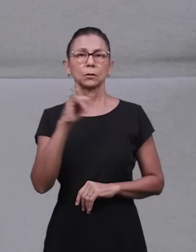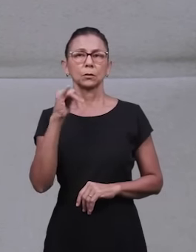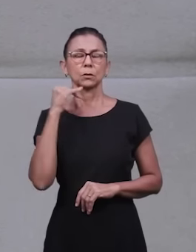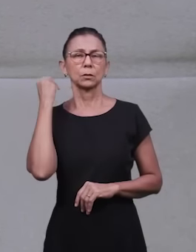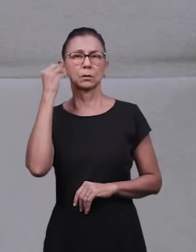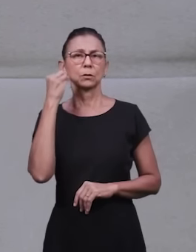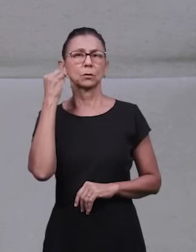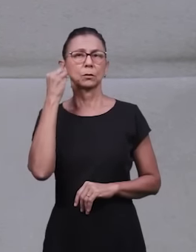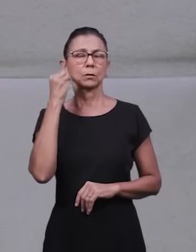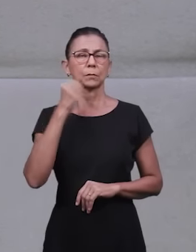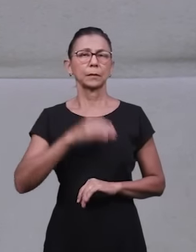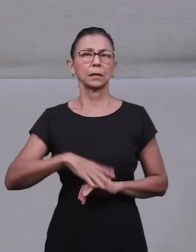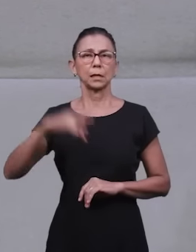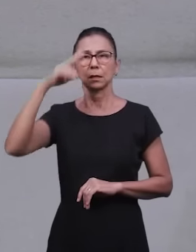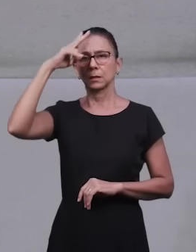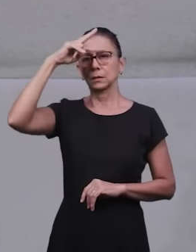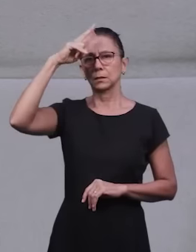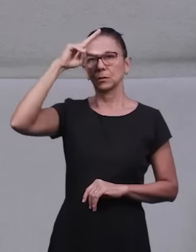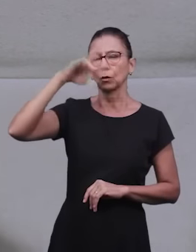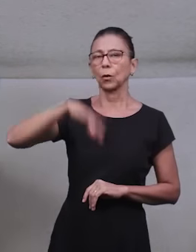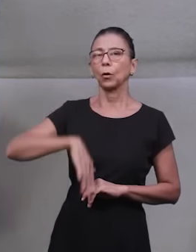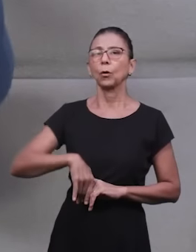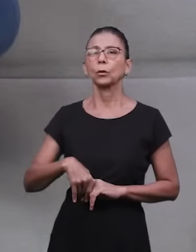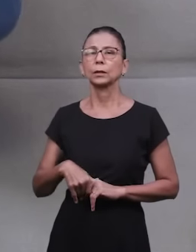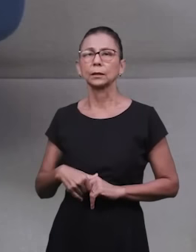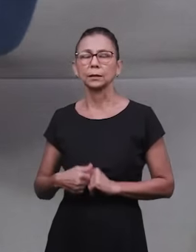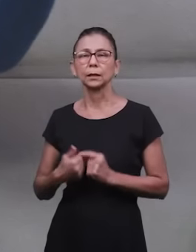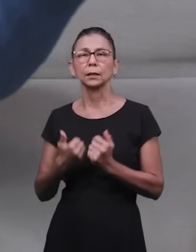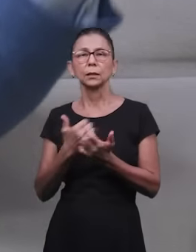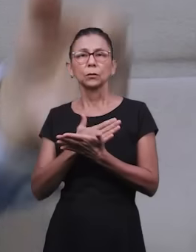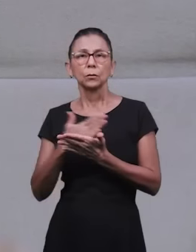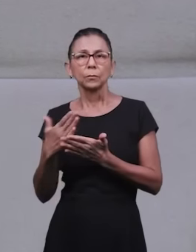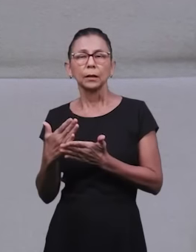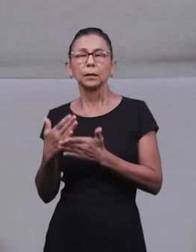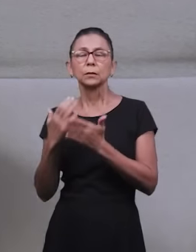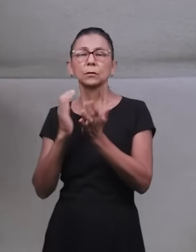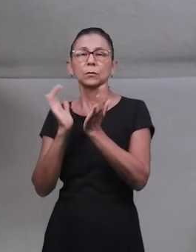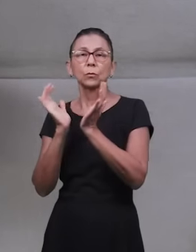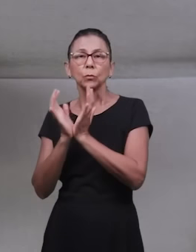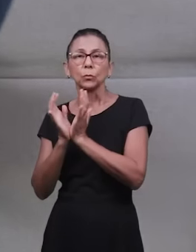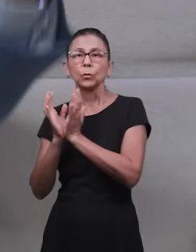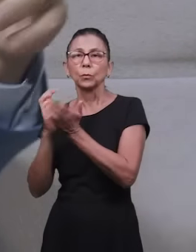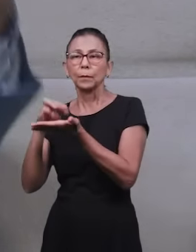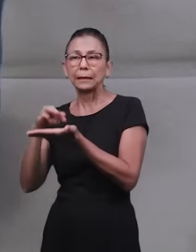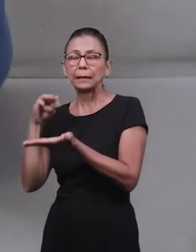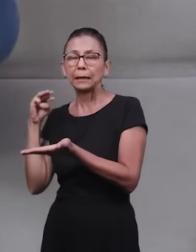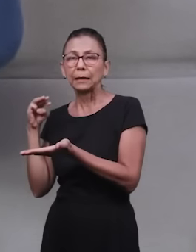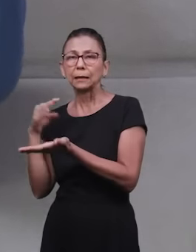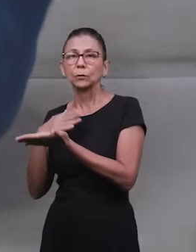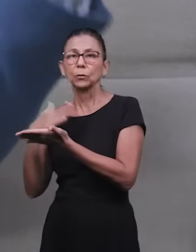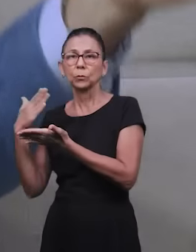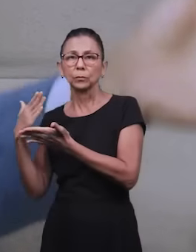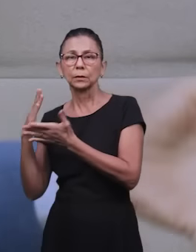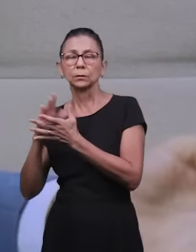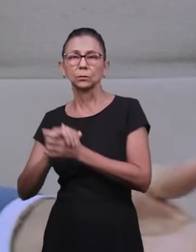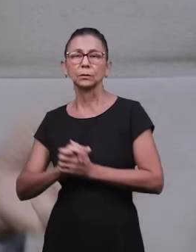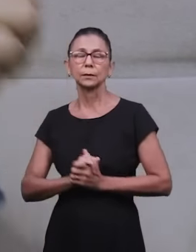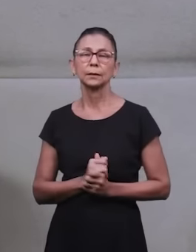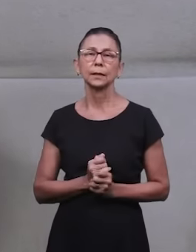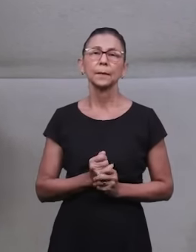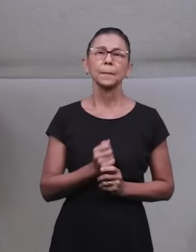como eles vieram, em que situação, o que os teólogos falavam, o que os filósofos falavam, a filosofia que entrou dentro